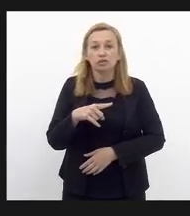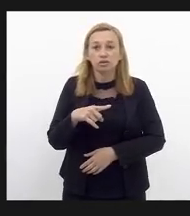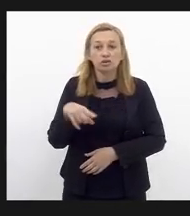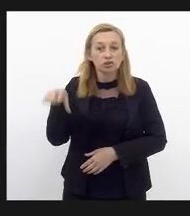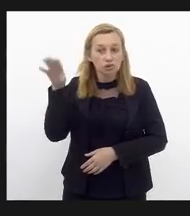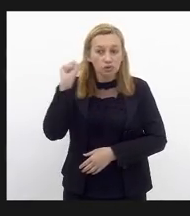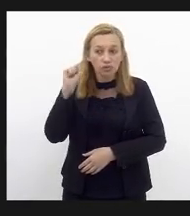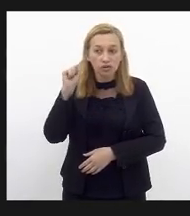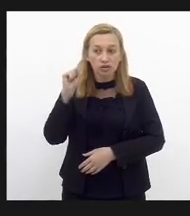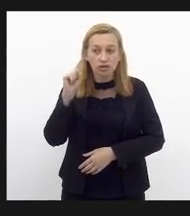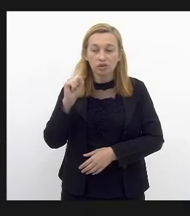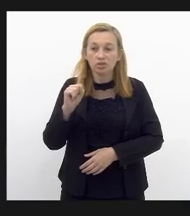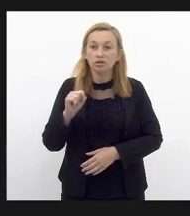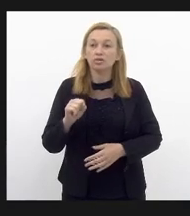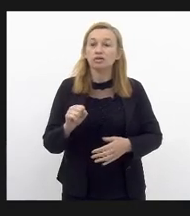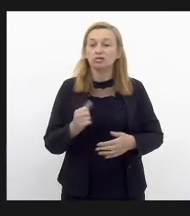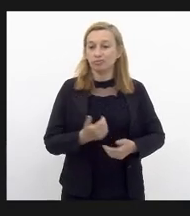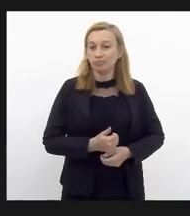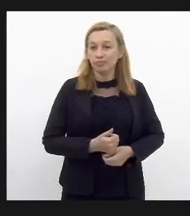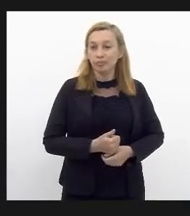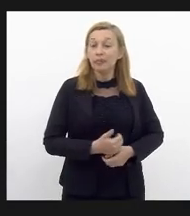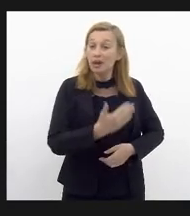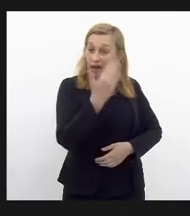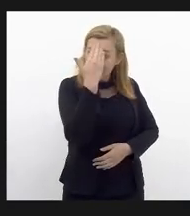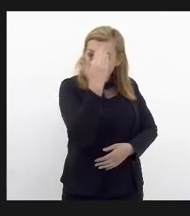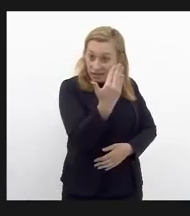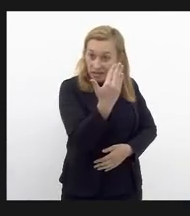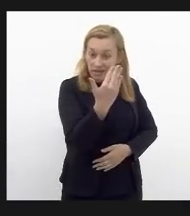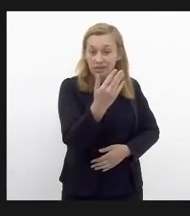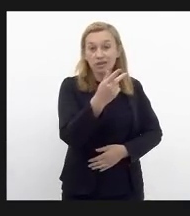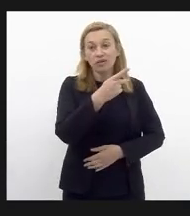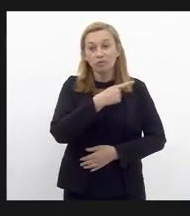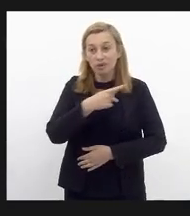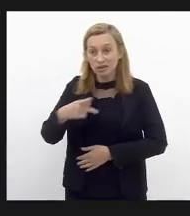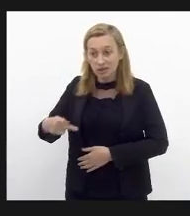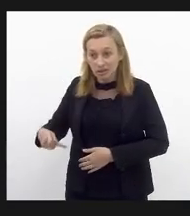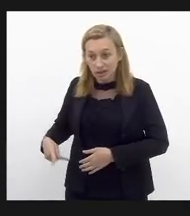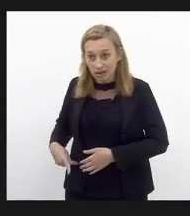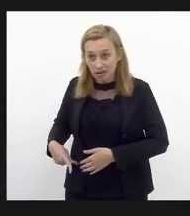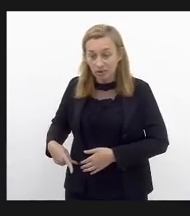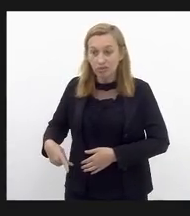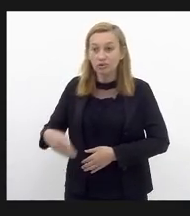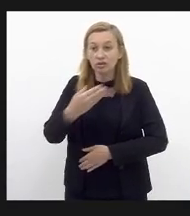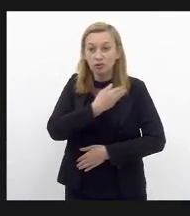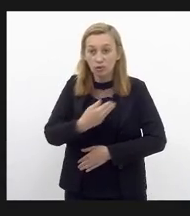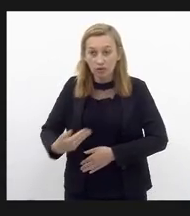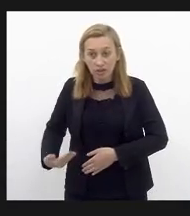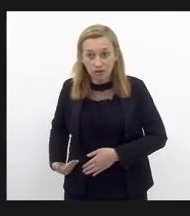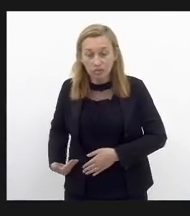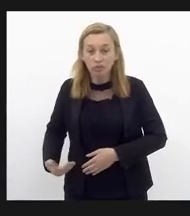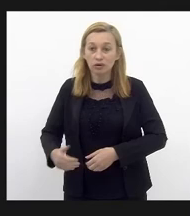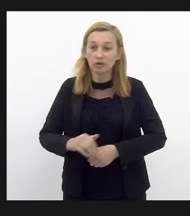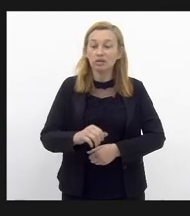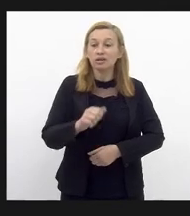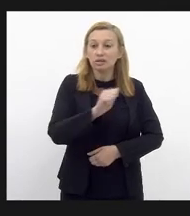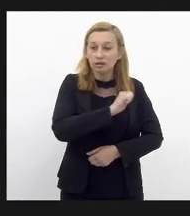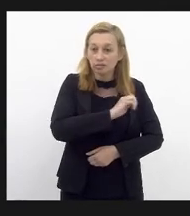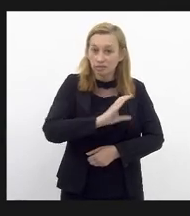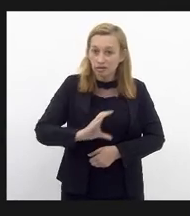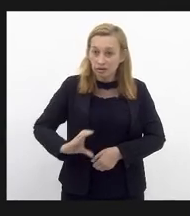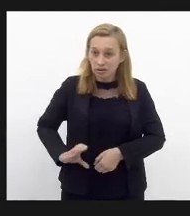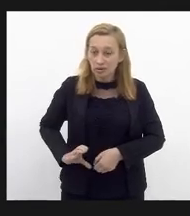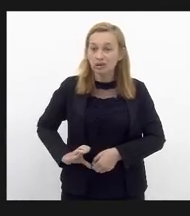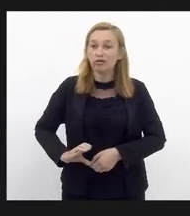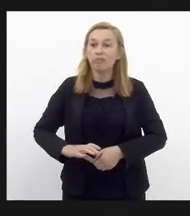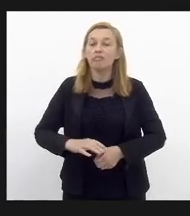Trazer essas duas falas. Uma, agradecer ao nosso presidente e governador interino, deputado André